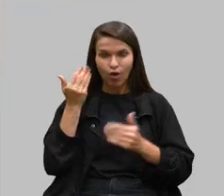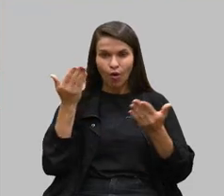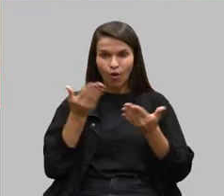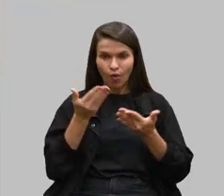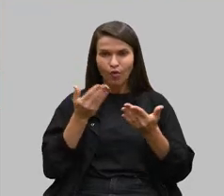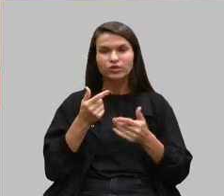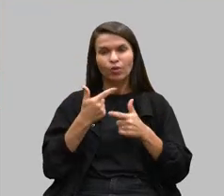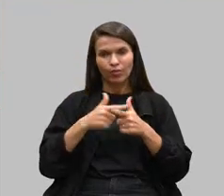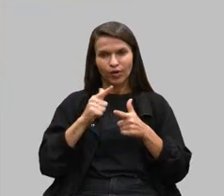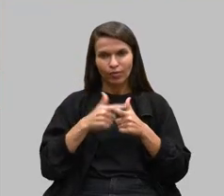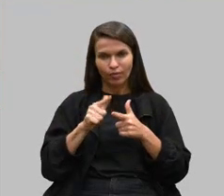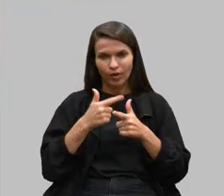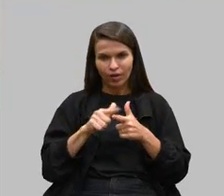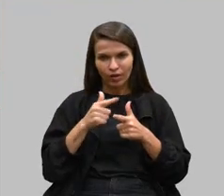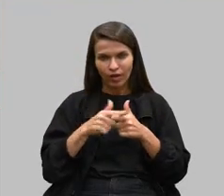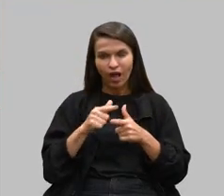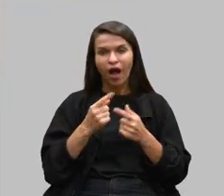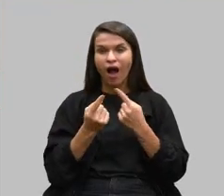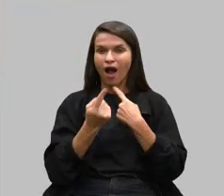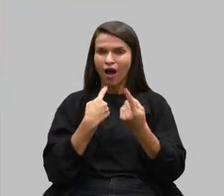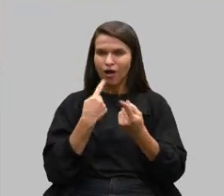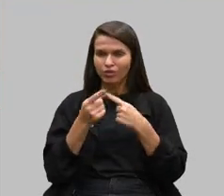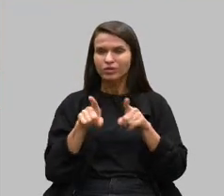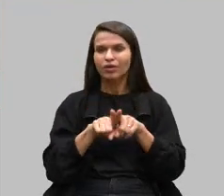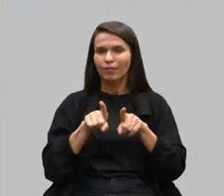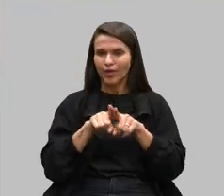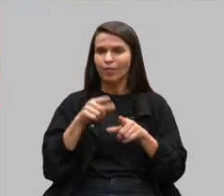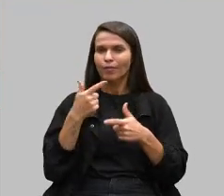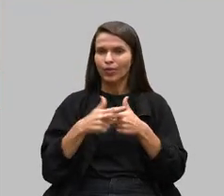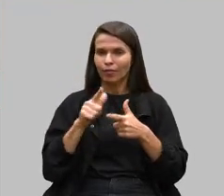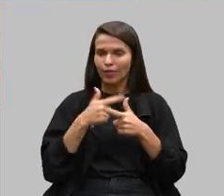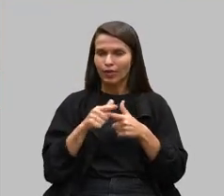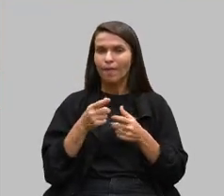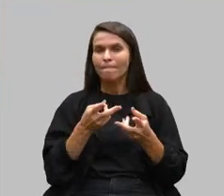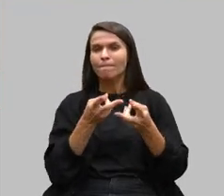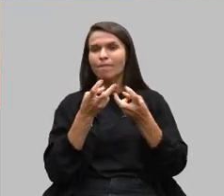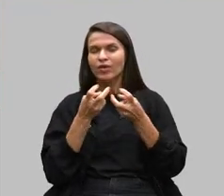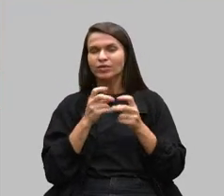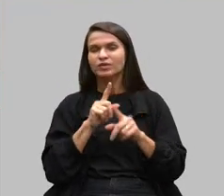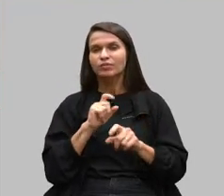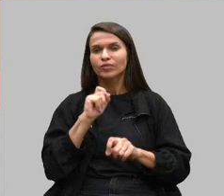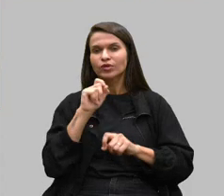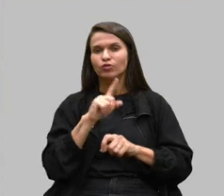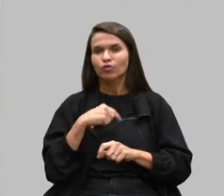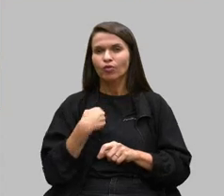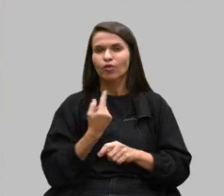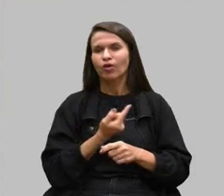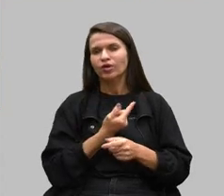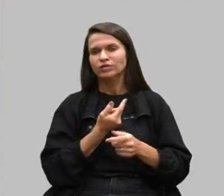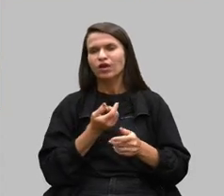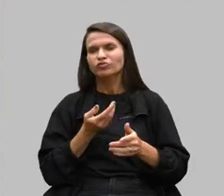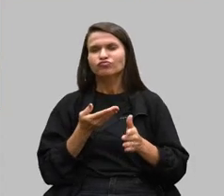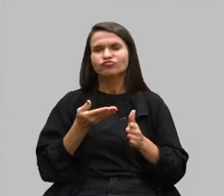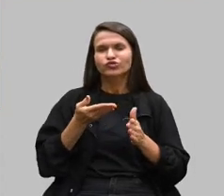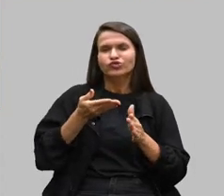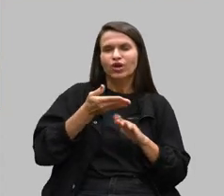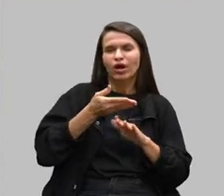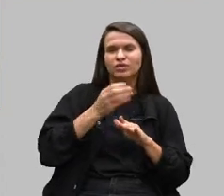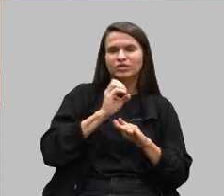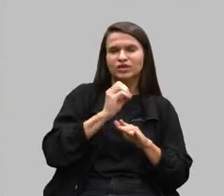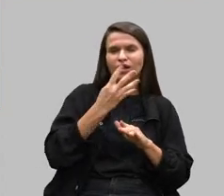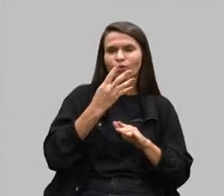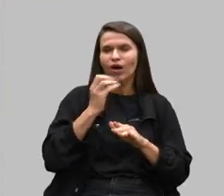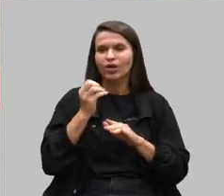sufoco a rodovia também é sufoco veja bem que nós quando chegamos ali para entrar na 040 sentio da Belo